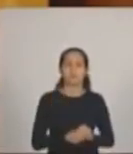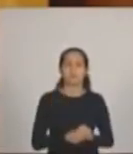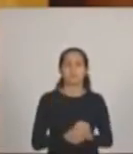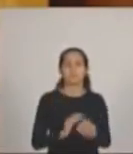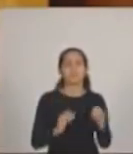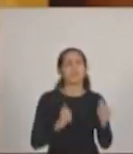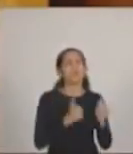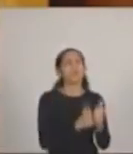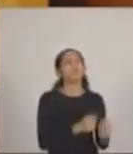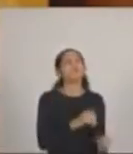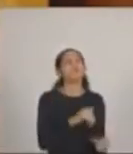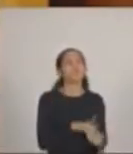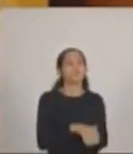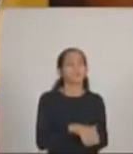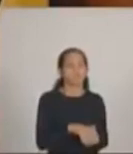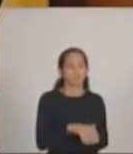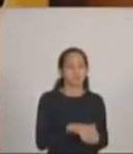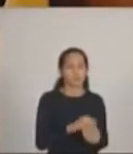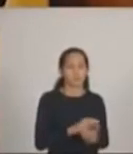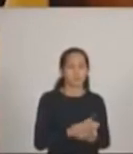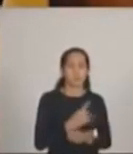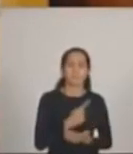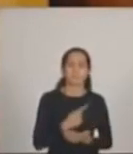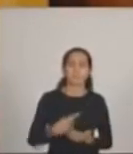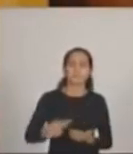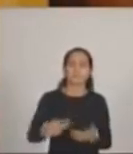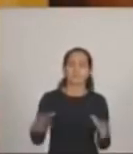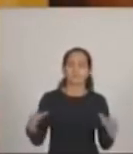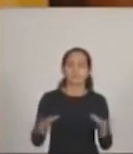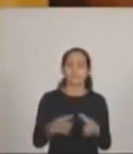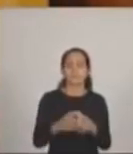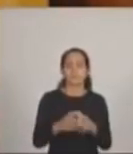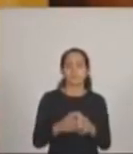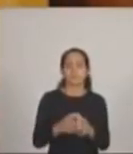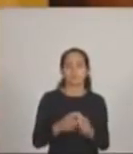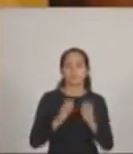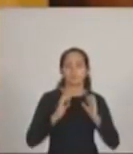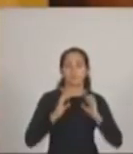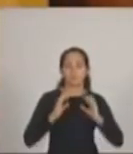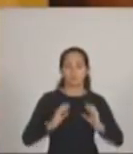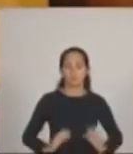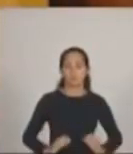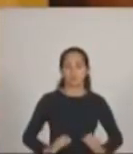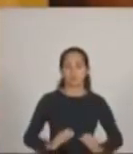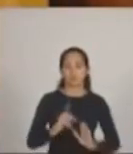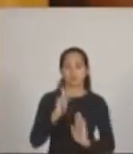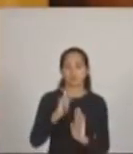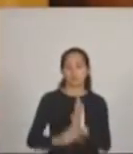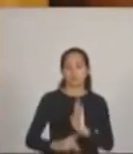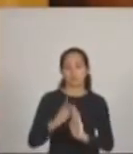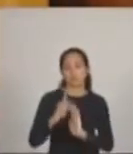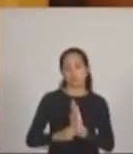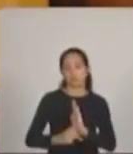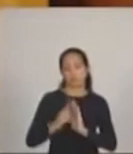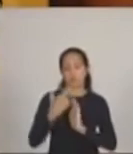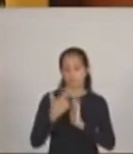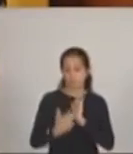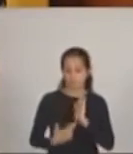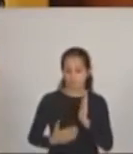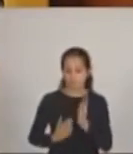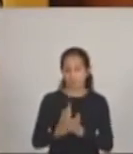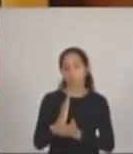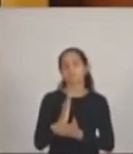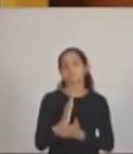Senhor presidente, na Comissão de Cidadania, o projeto, o meu relatório está aprovado. E